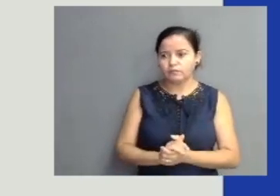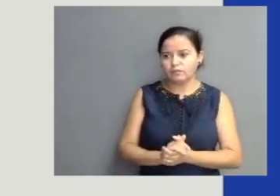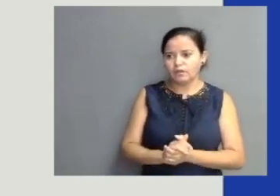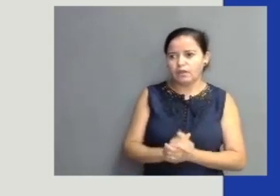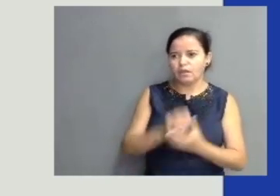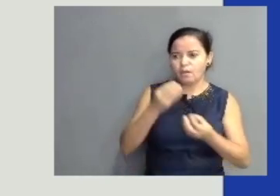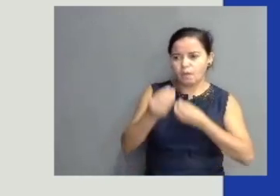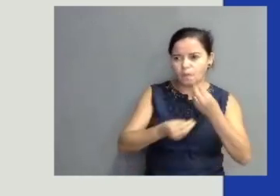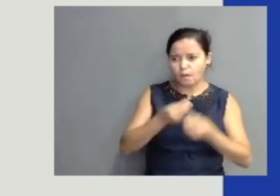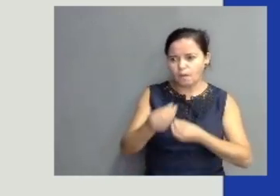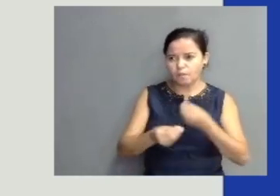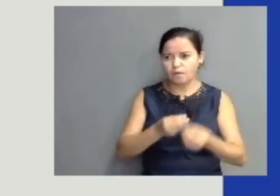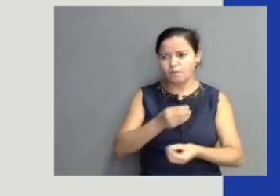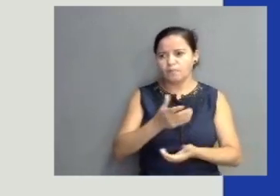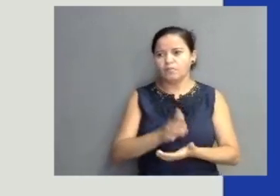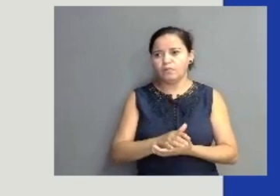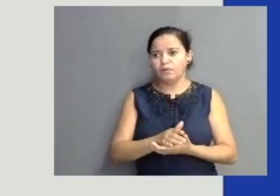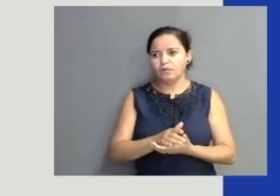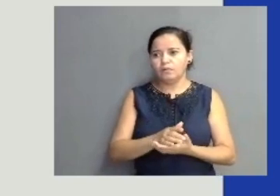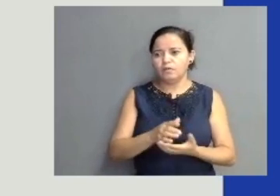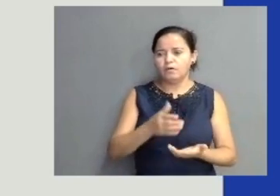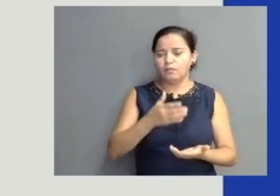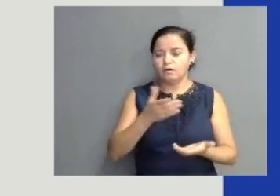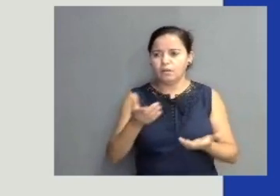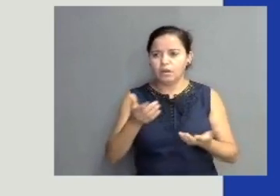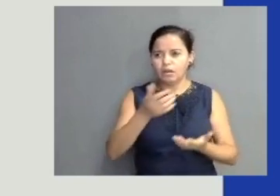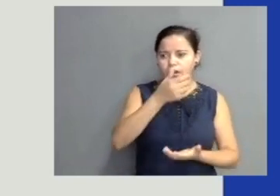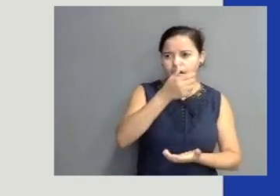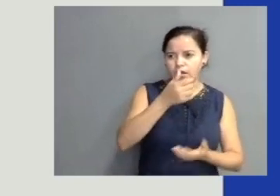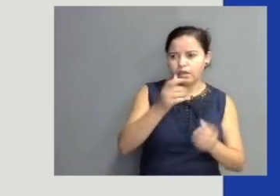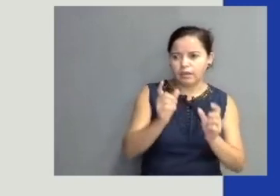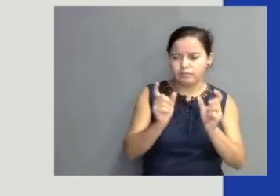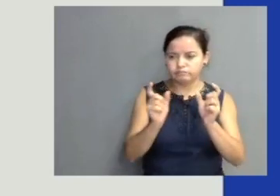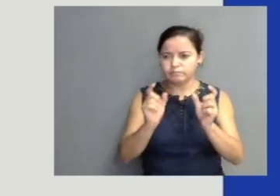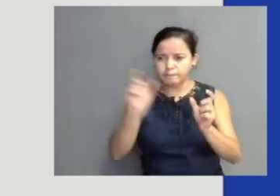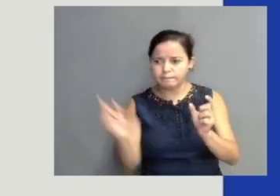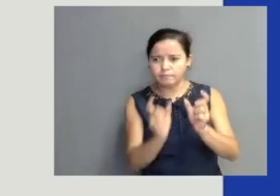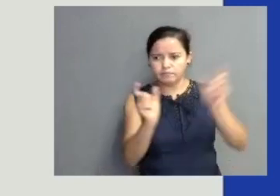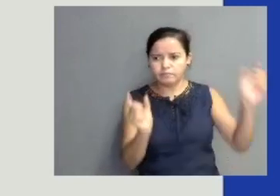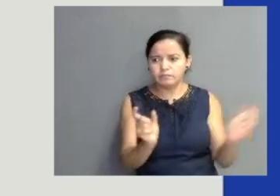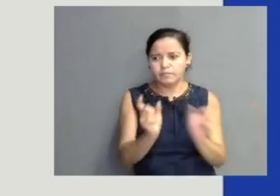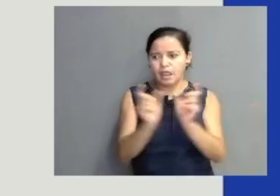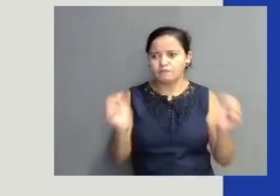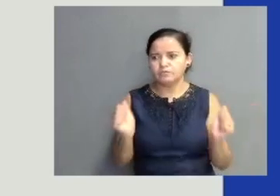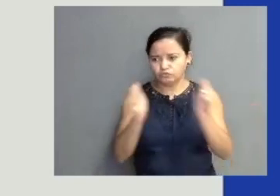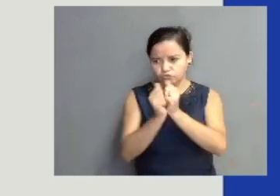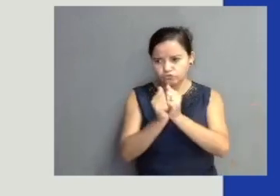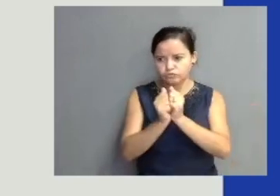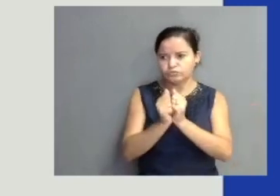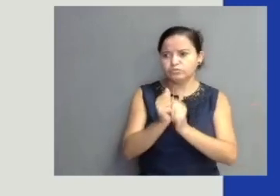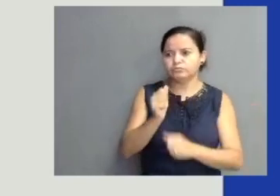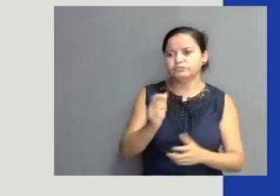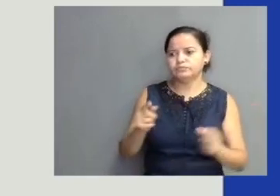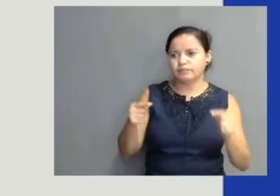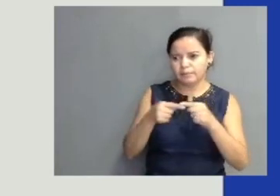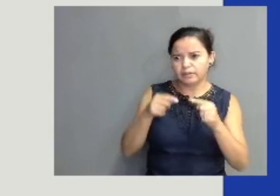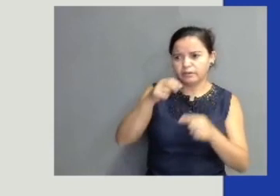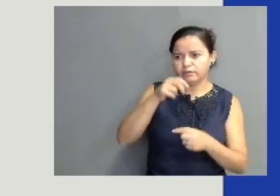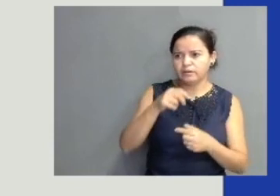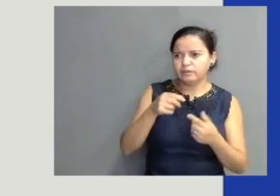avessas é a expressão. Mas o autor, para seguir uma linguagem mais popular, ele usou esse neologismo as avessa.